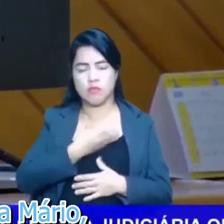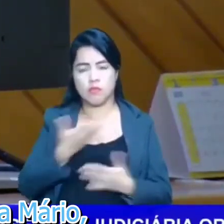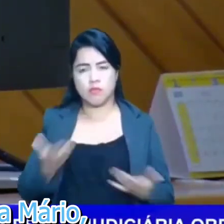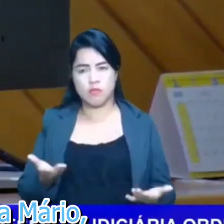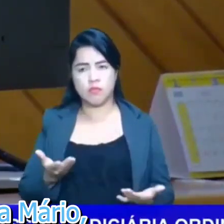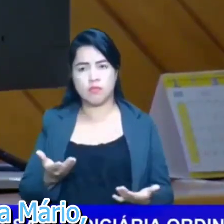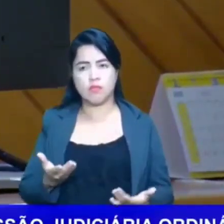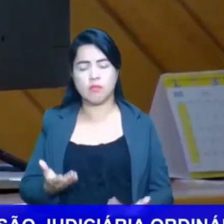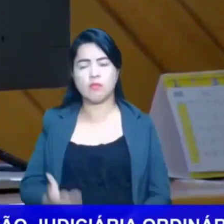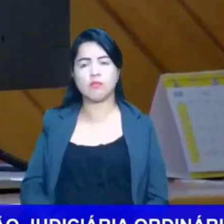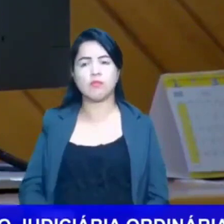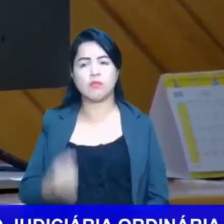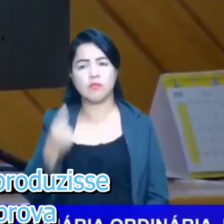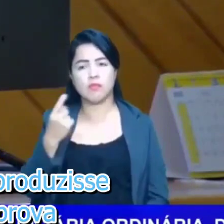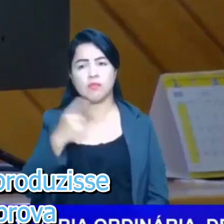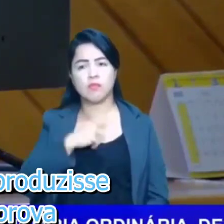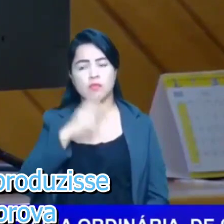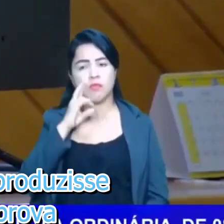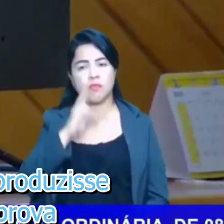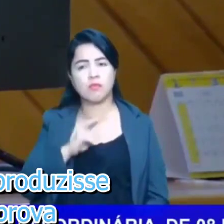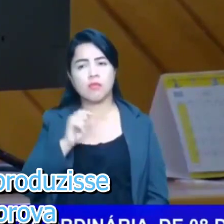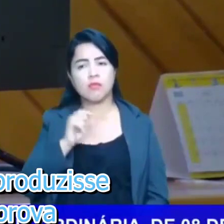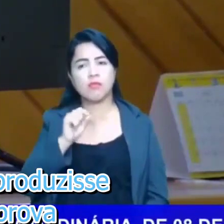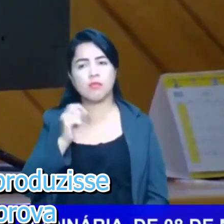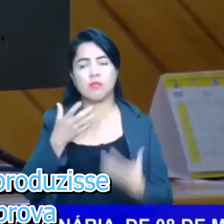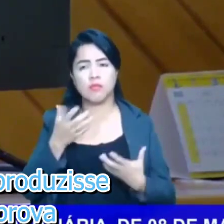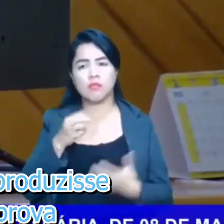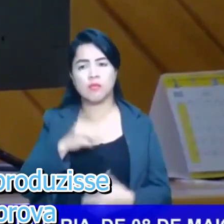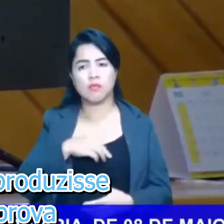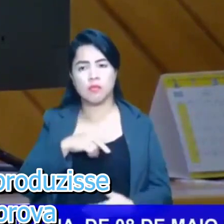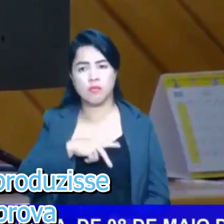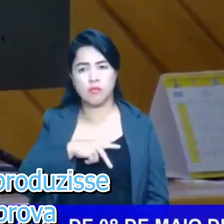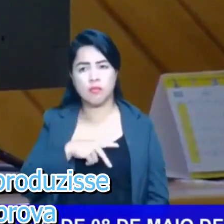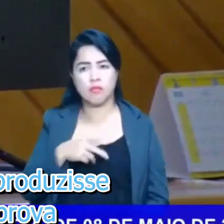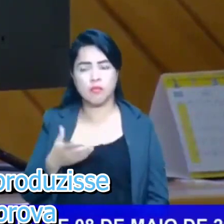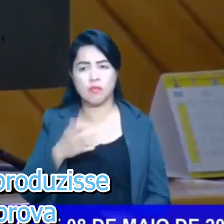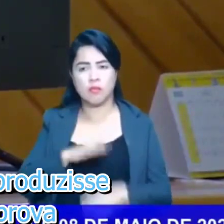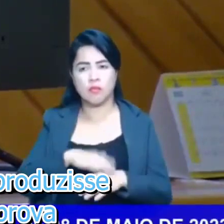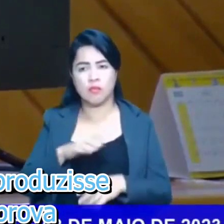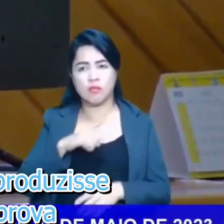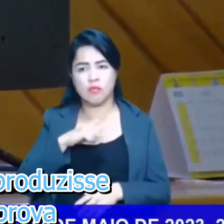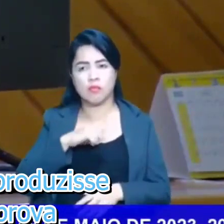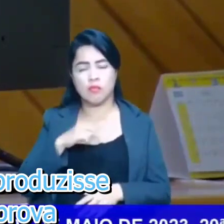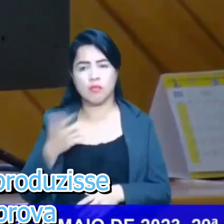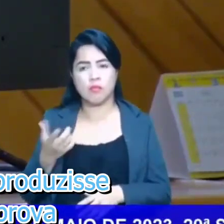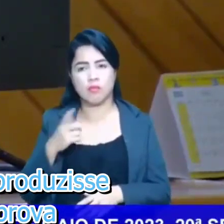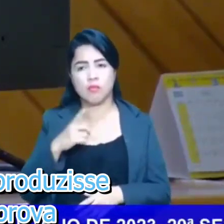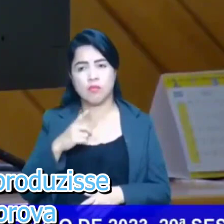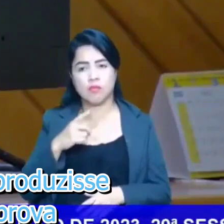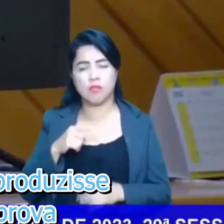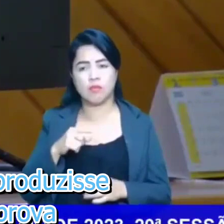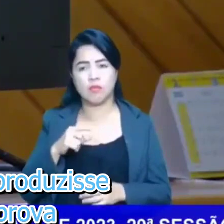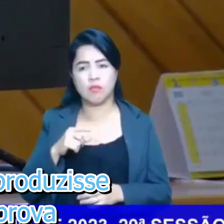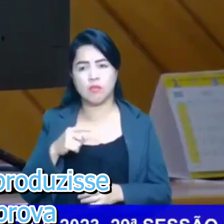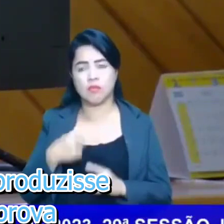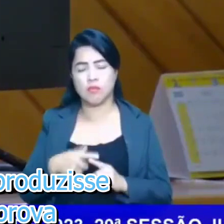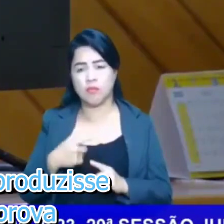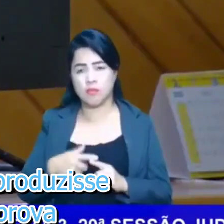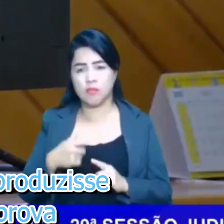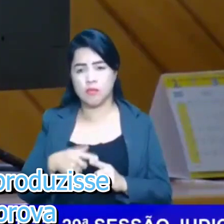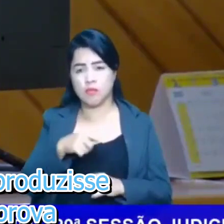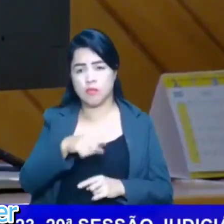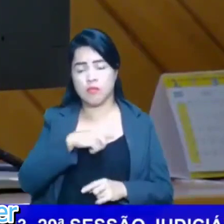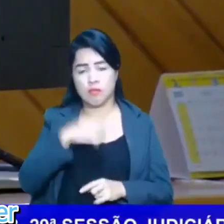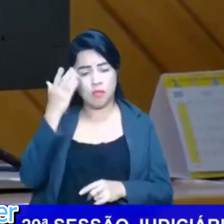Mário, uma vez que se queria o quê? Que o Ministério Público produzisse mais o quê? Quem deveria ter desconstituído essa